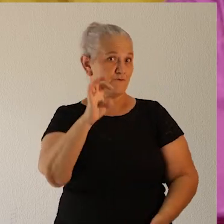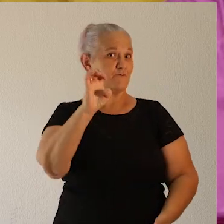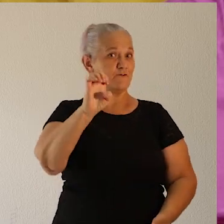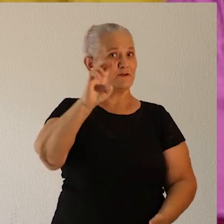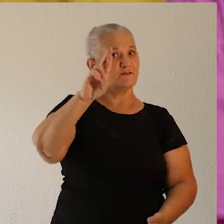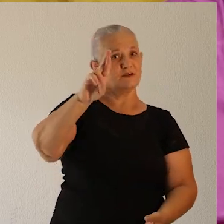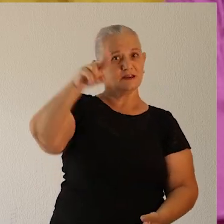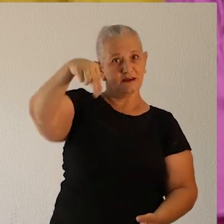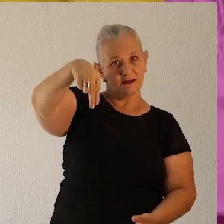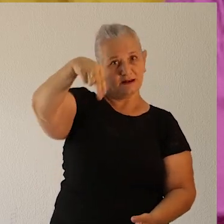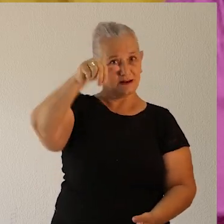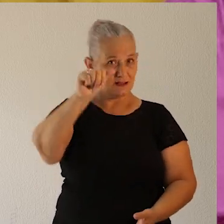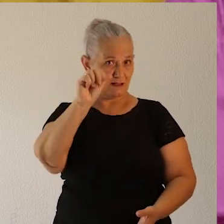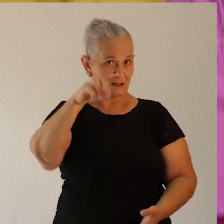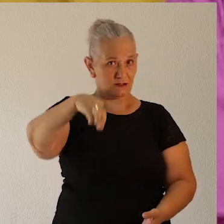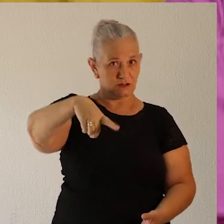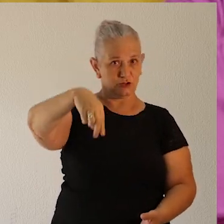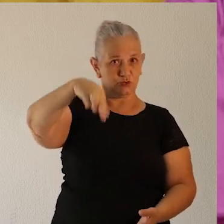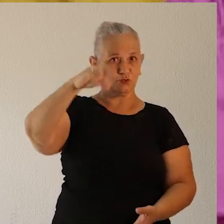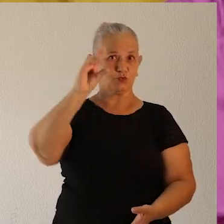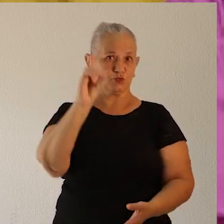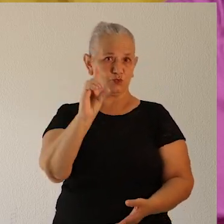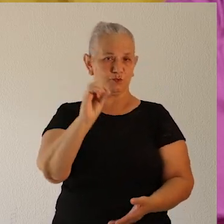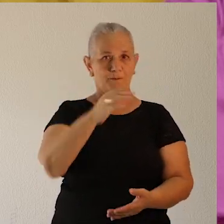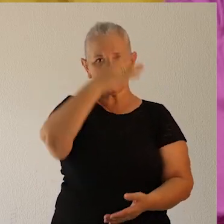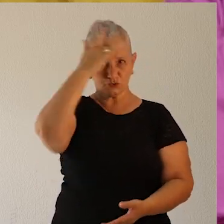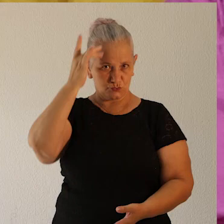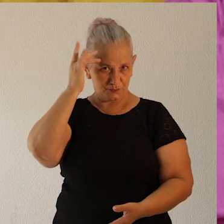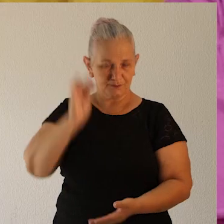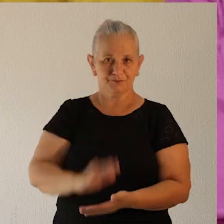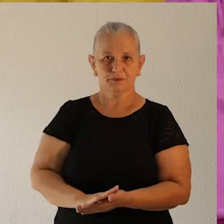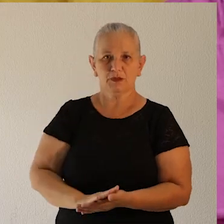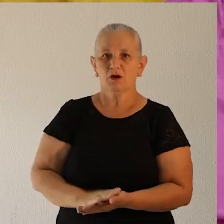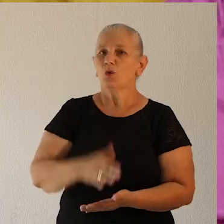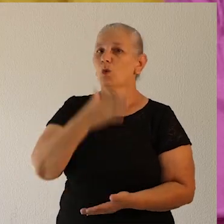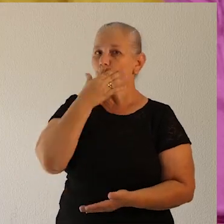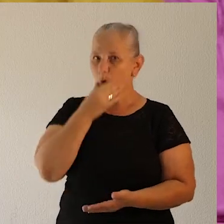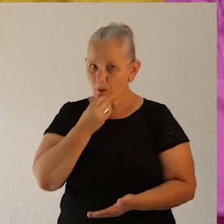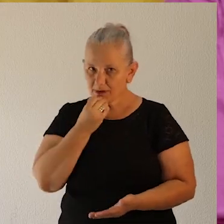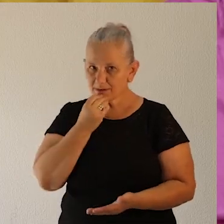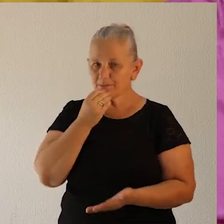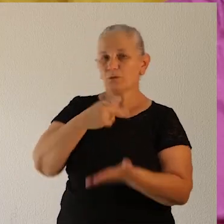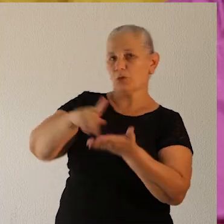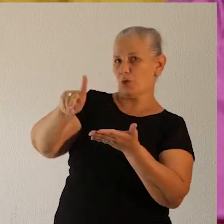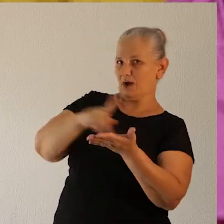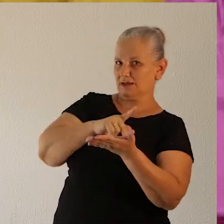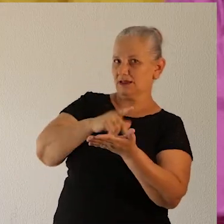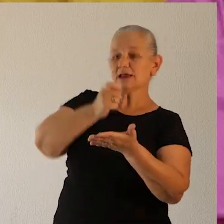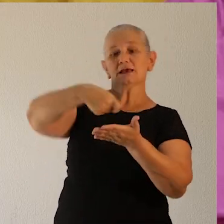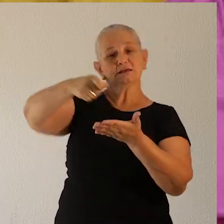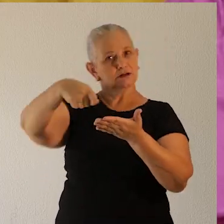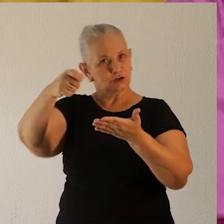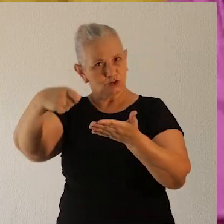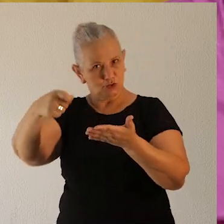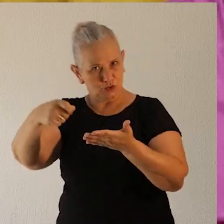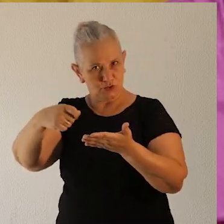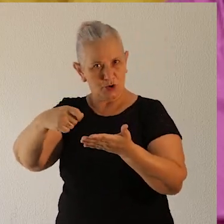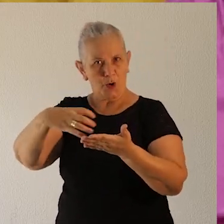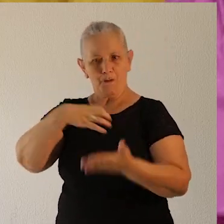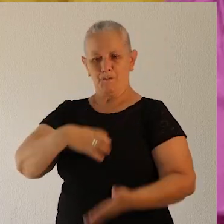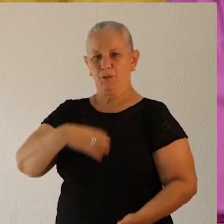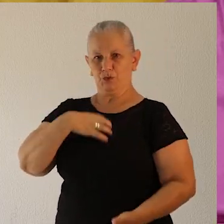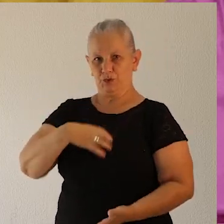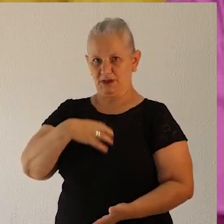foi Fernando Pessoa? Fernando Pessoa foi um poeta, ele foi escritor, ele é Cláudia está com um português, papel nasceu em branco à Lisboa.